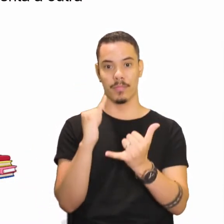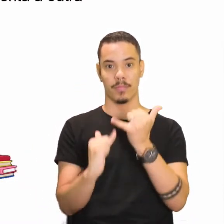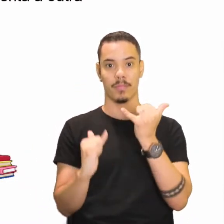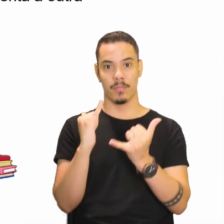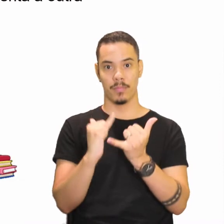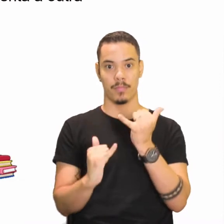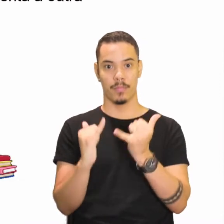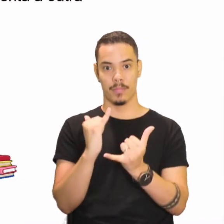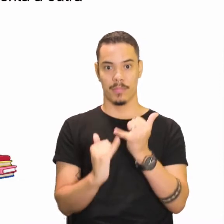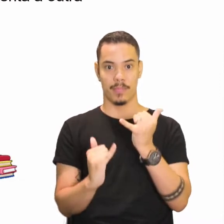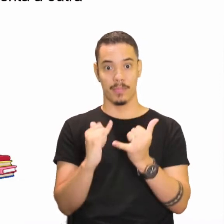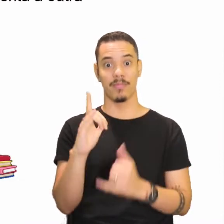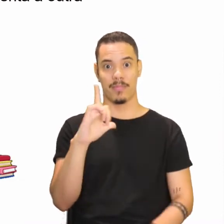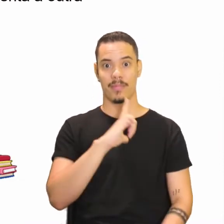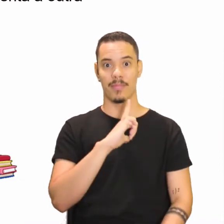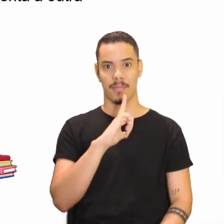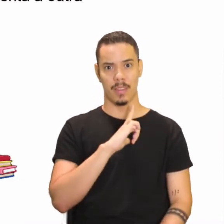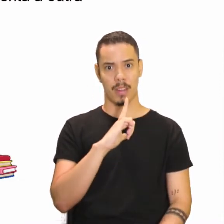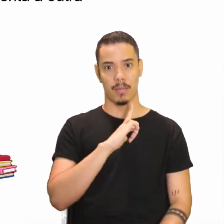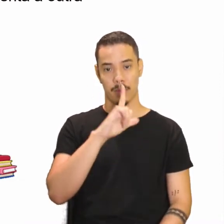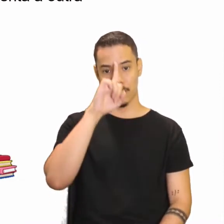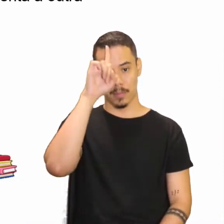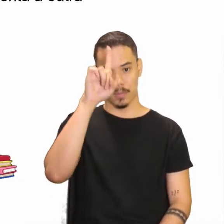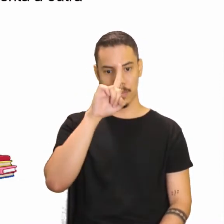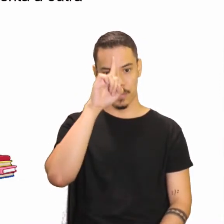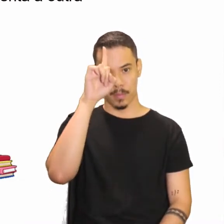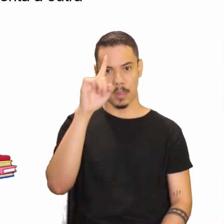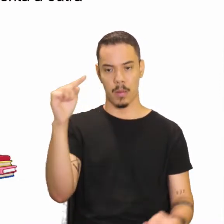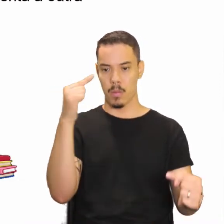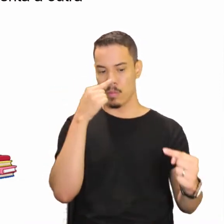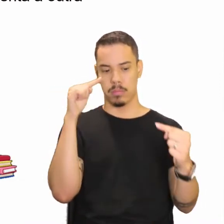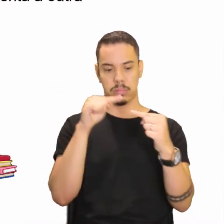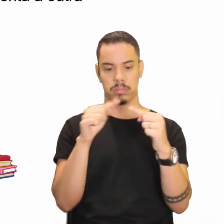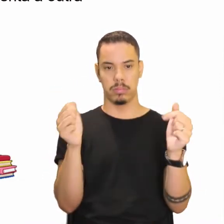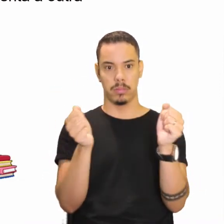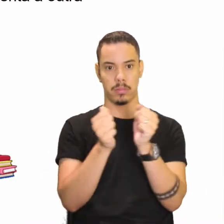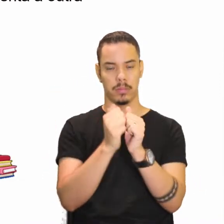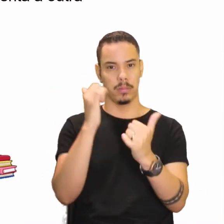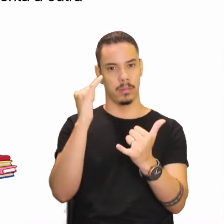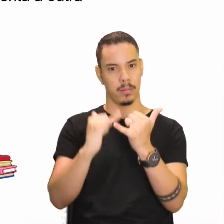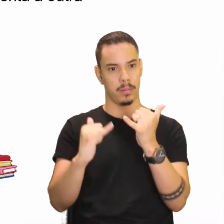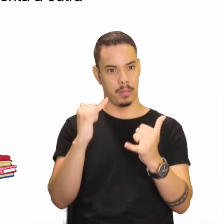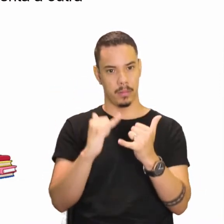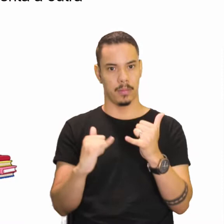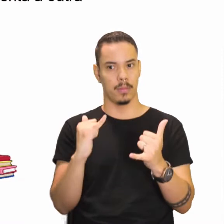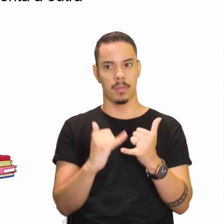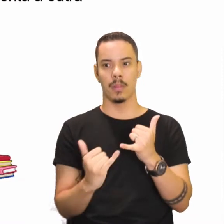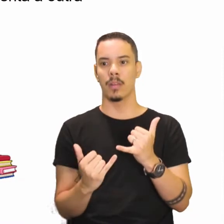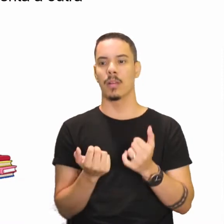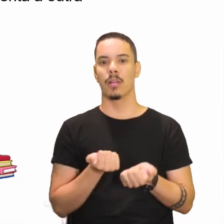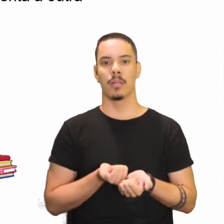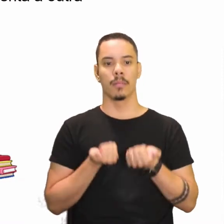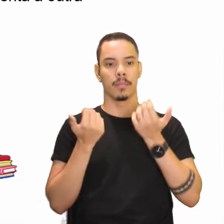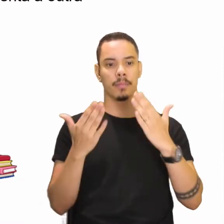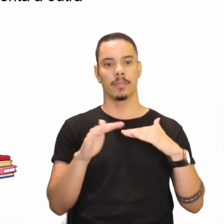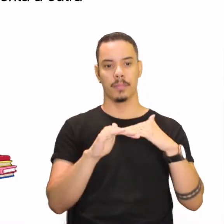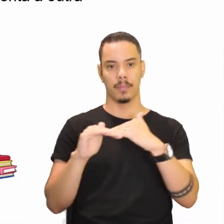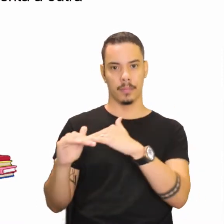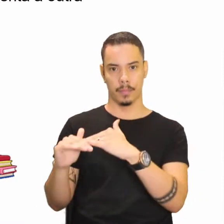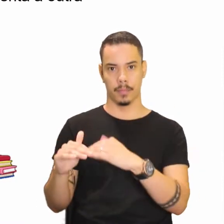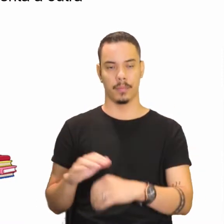São línguas que têm uma ideia de quê? De afinidade, de semelhança, de